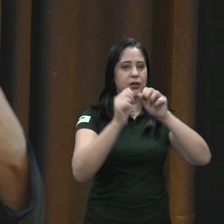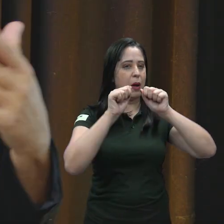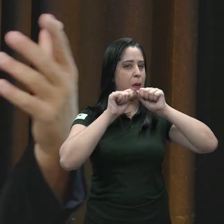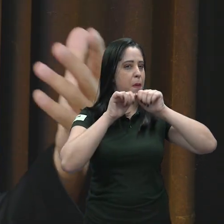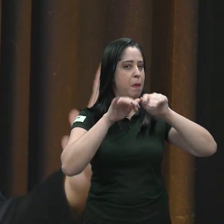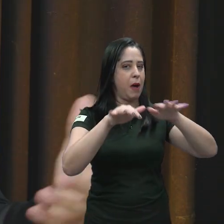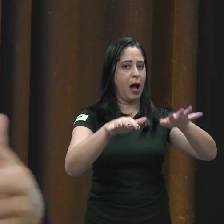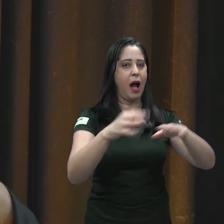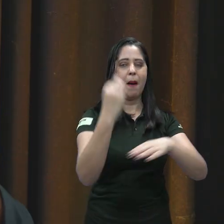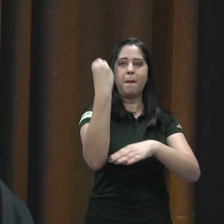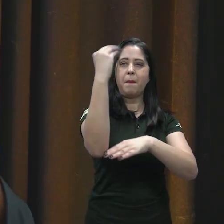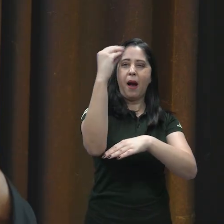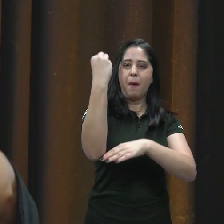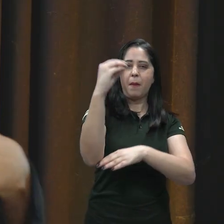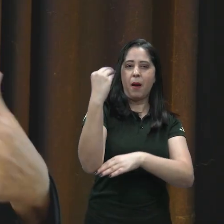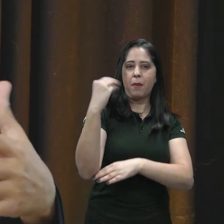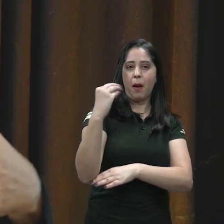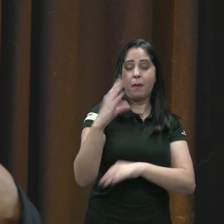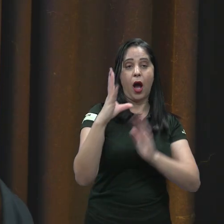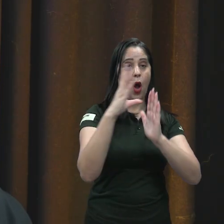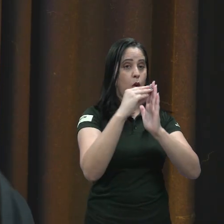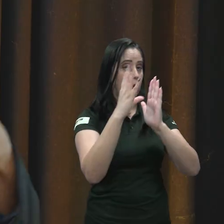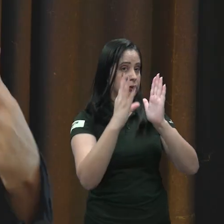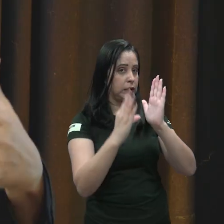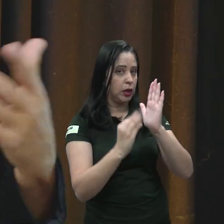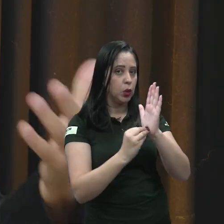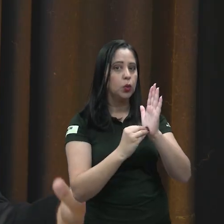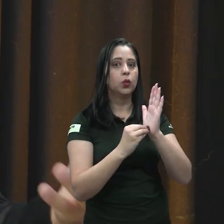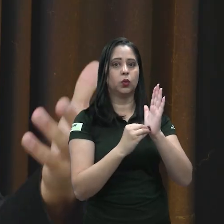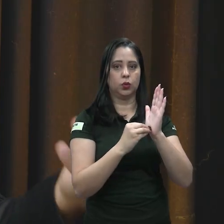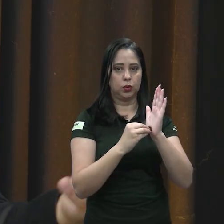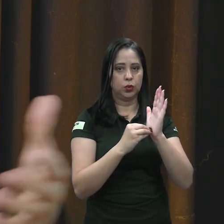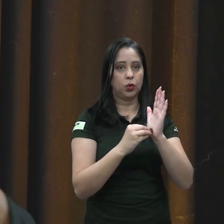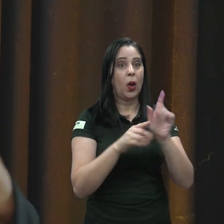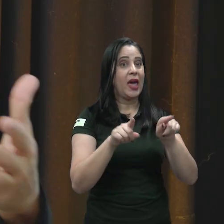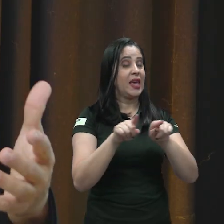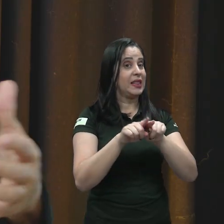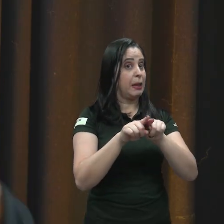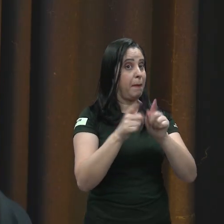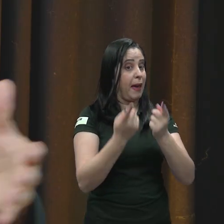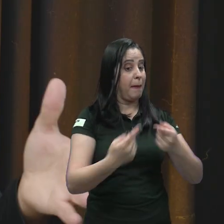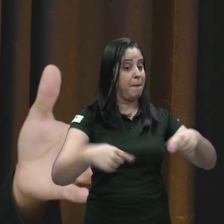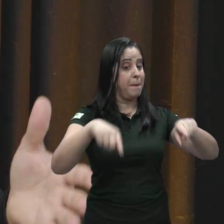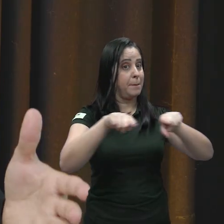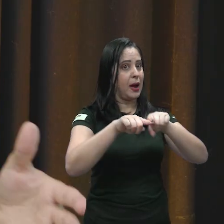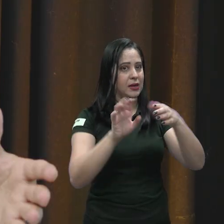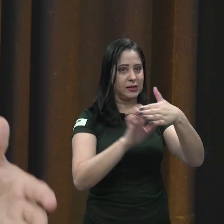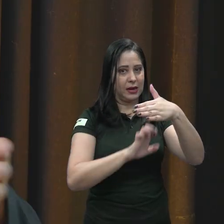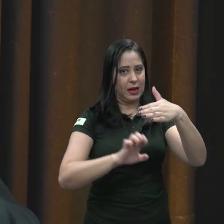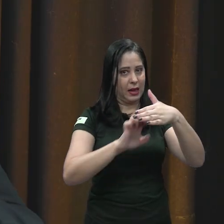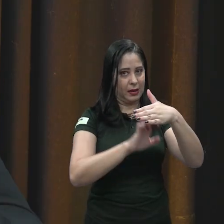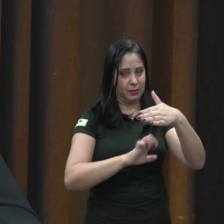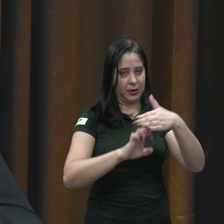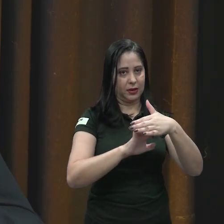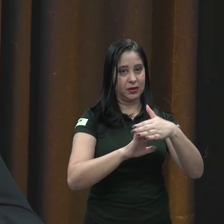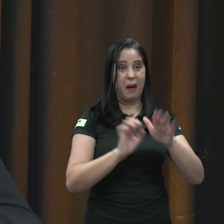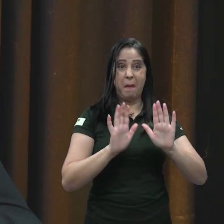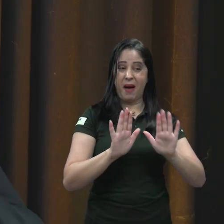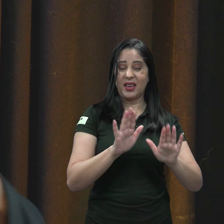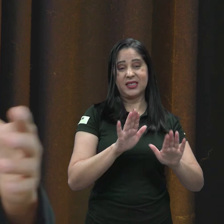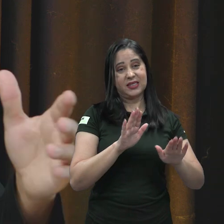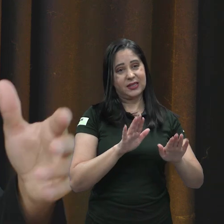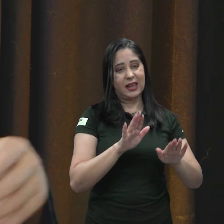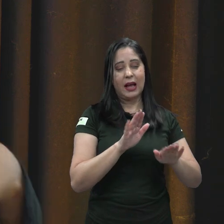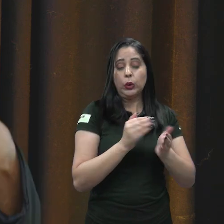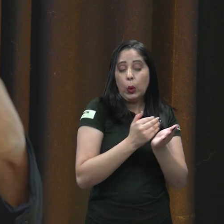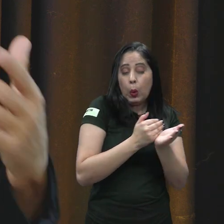diversos conteúdos, com diversas publis, até mesmo negócios com empresas, parcerias. E muitas das vezes ela não é remunerada inicialmente.